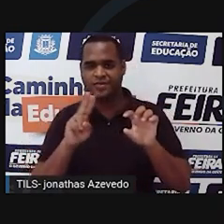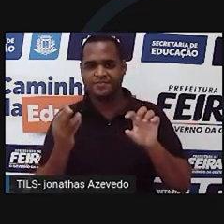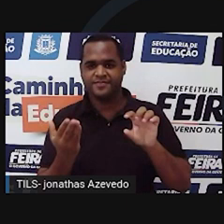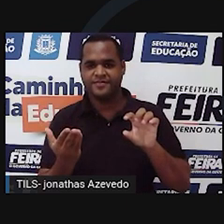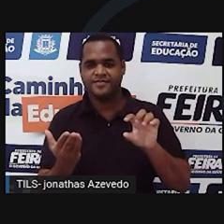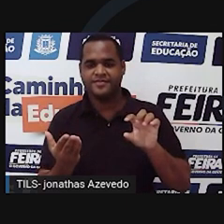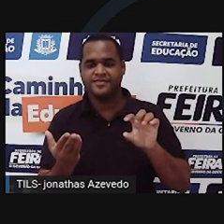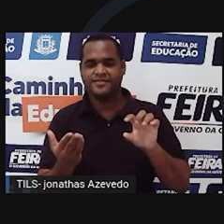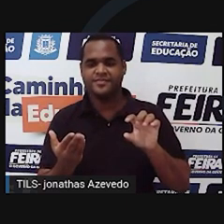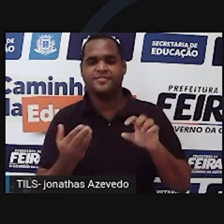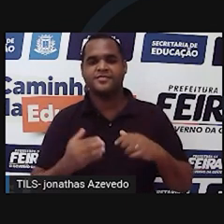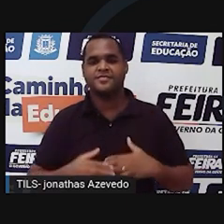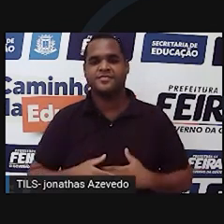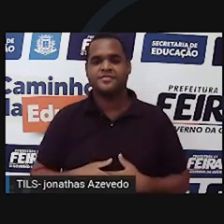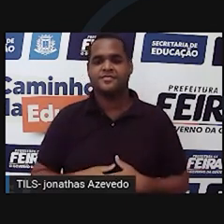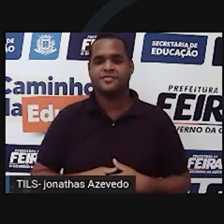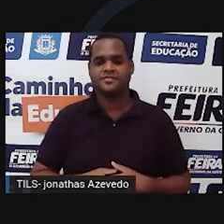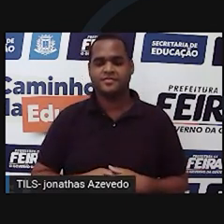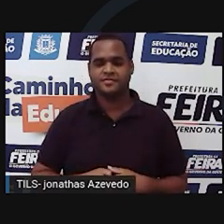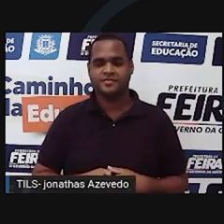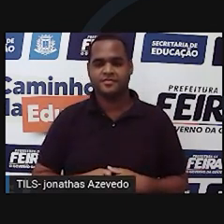ribonucleico.